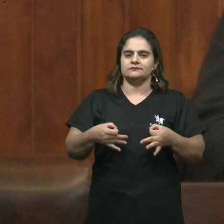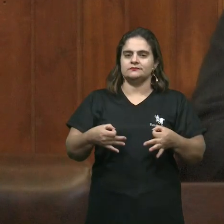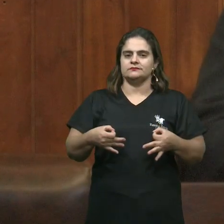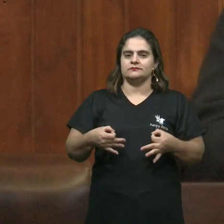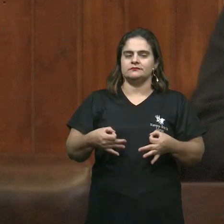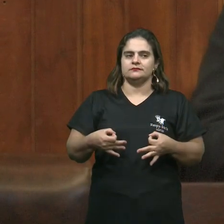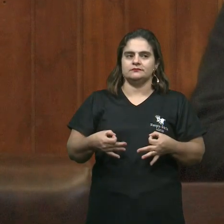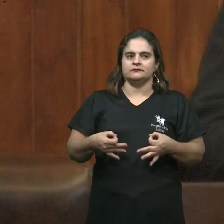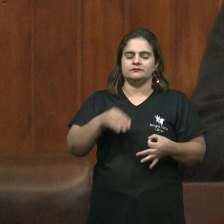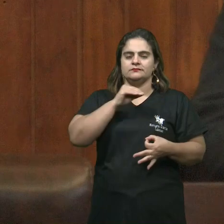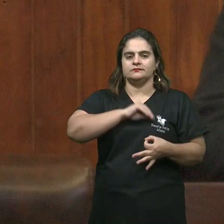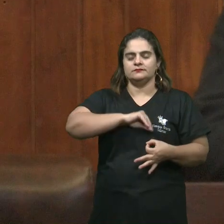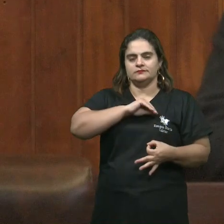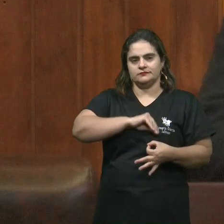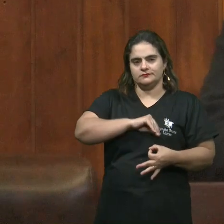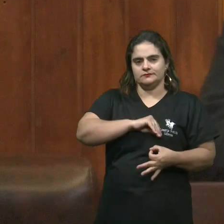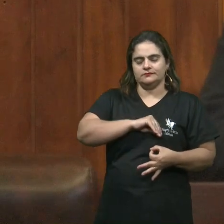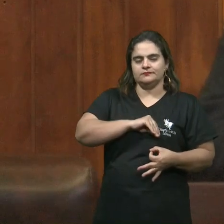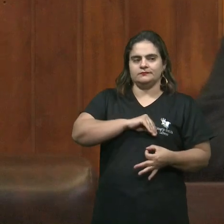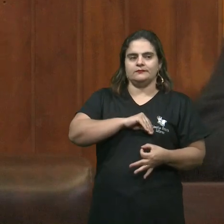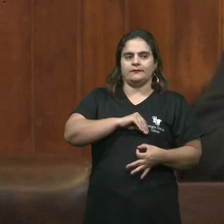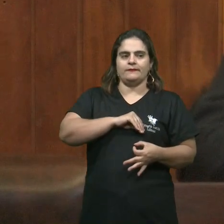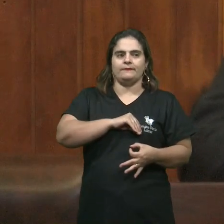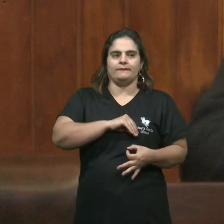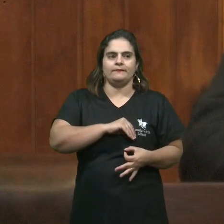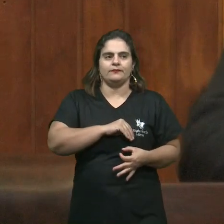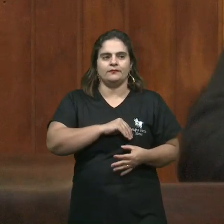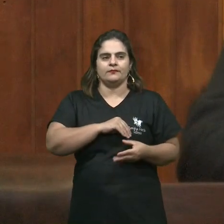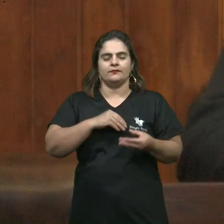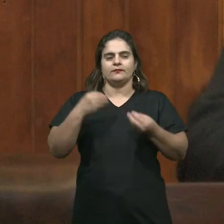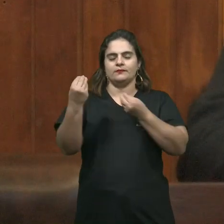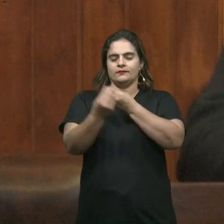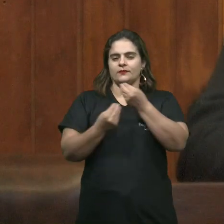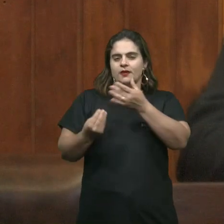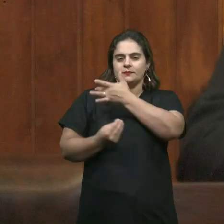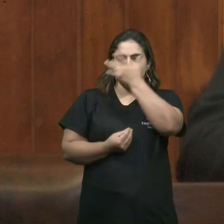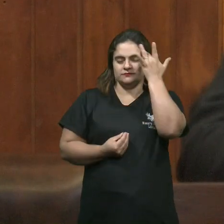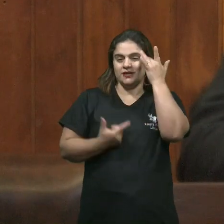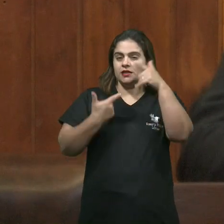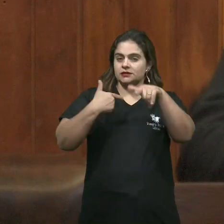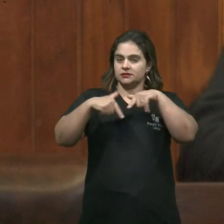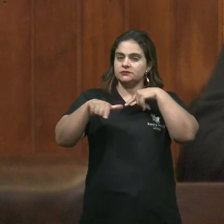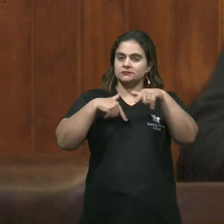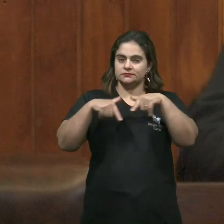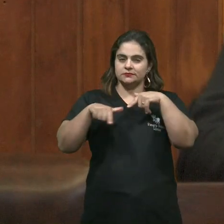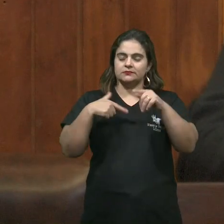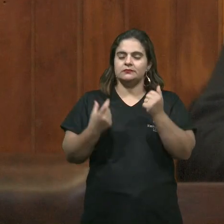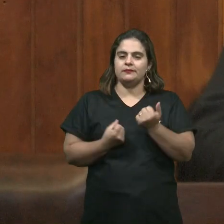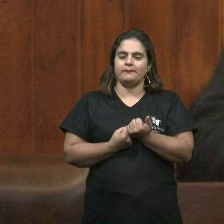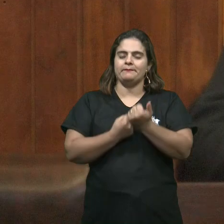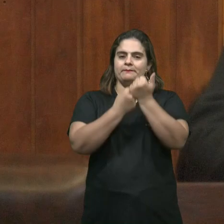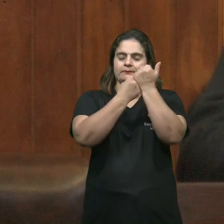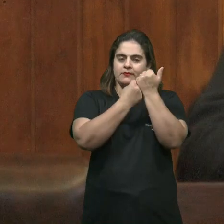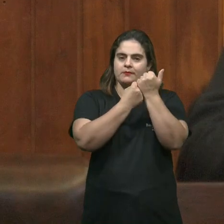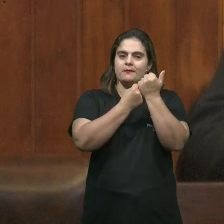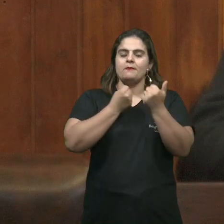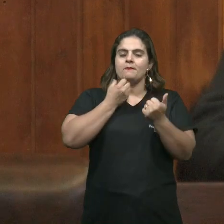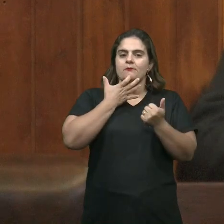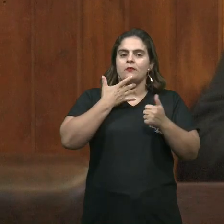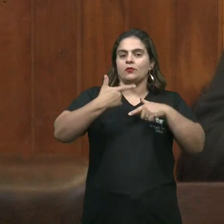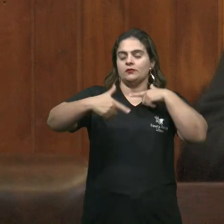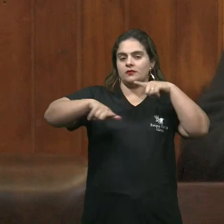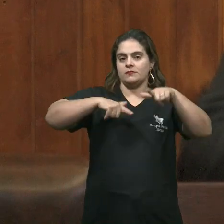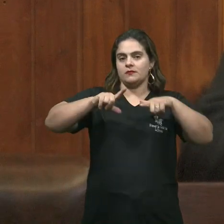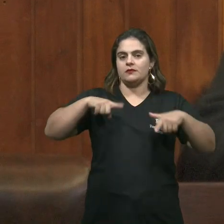dos seus salários. É inadmissível que os servidores que tanto contribuem para o bom funcionamento da nossa